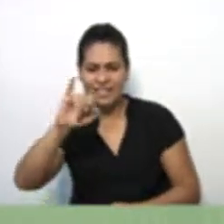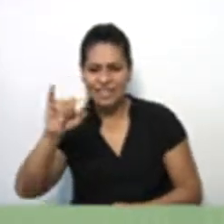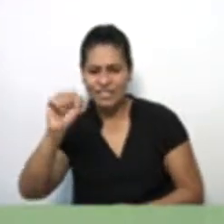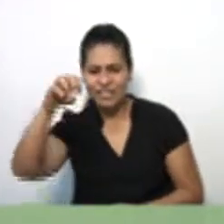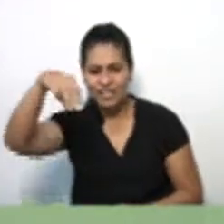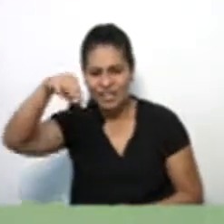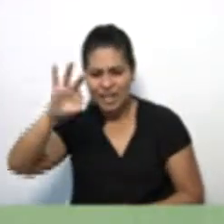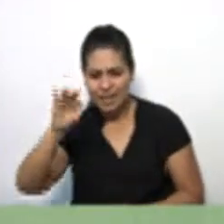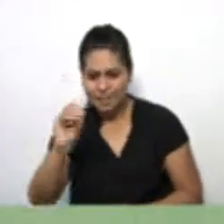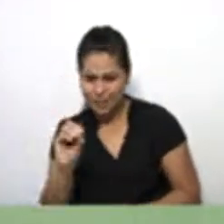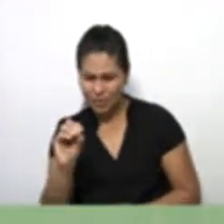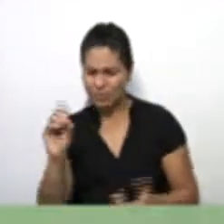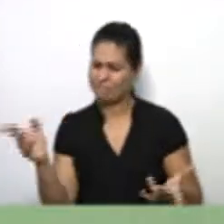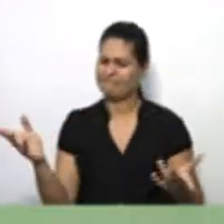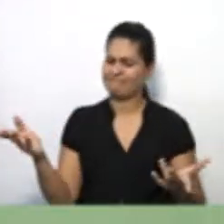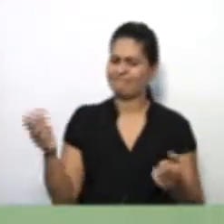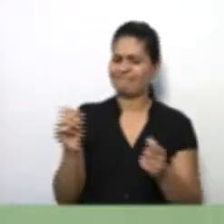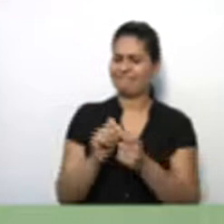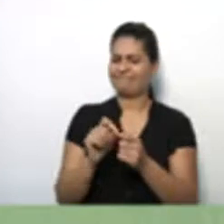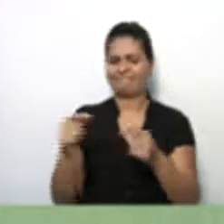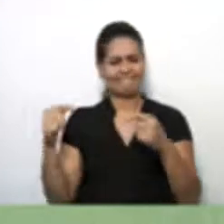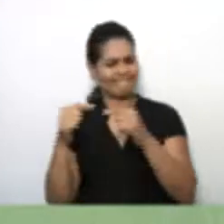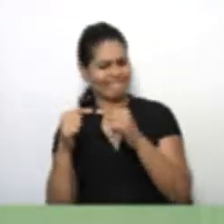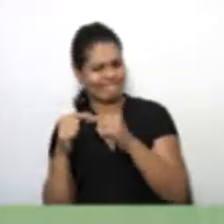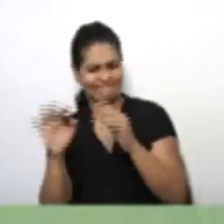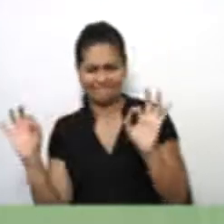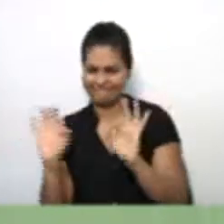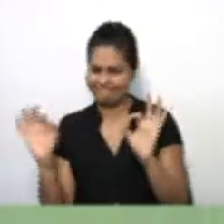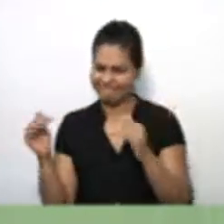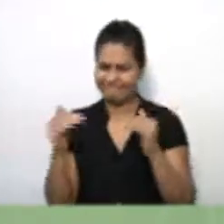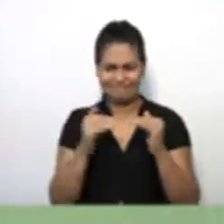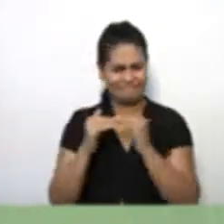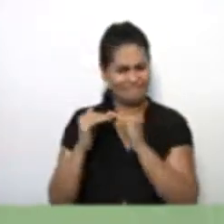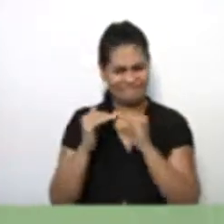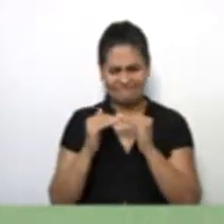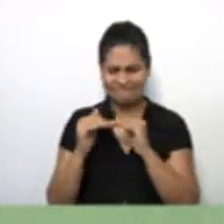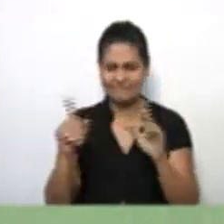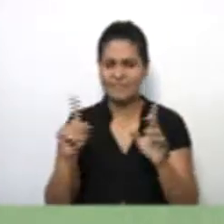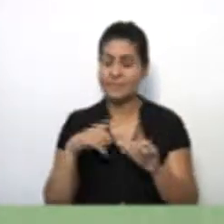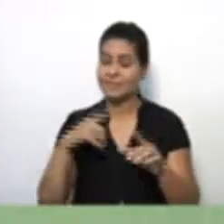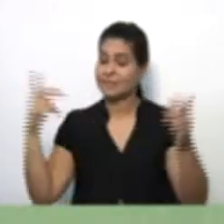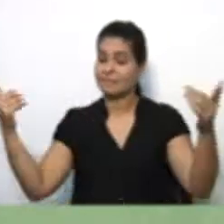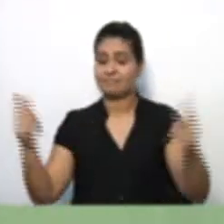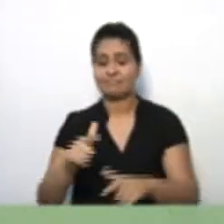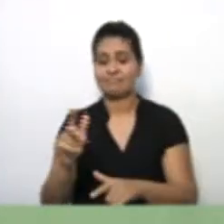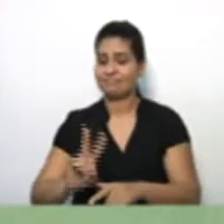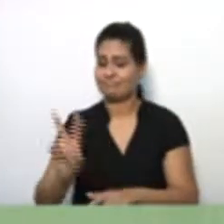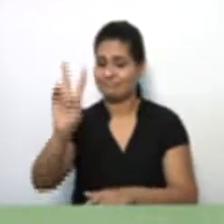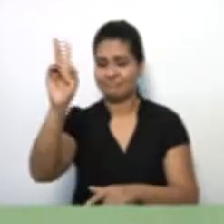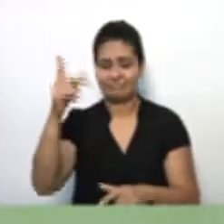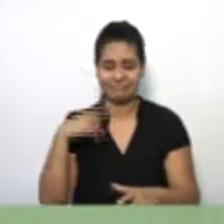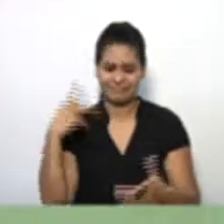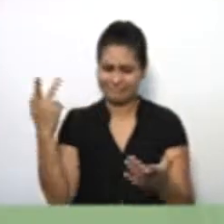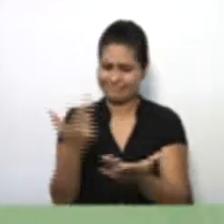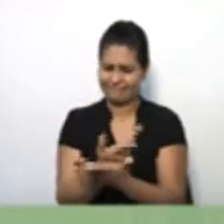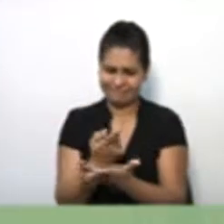do planejamento, né? Porque sem ação não tem nenhum valor. E isso não vai te trazer resultado